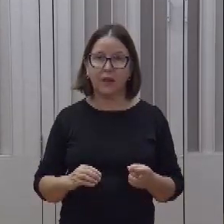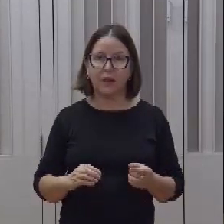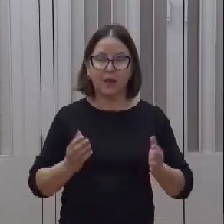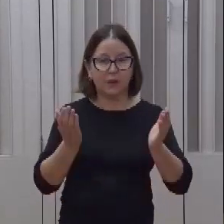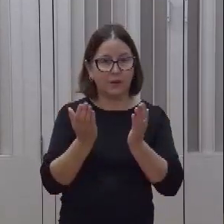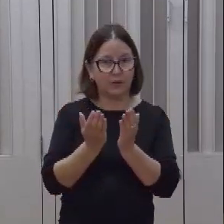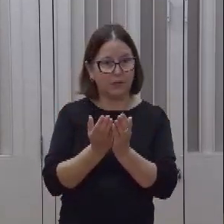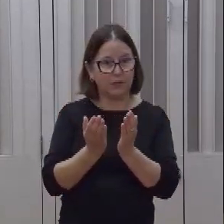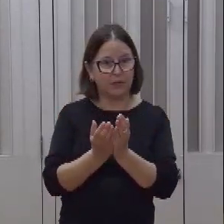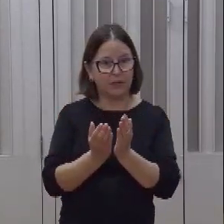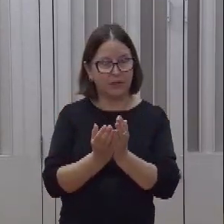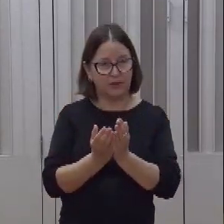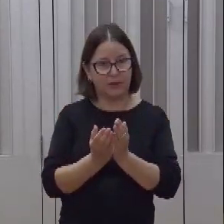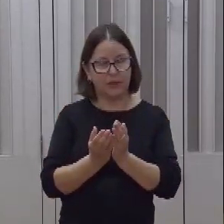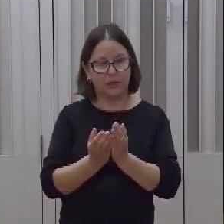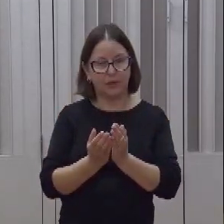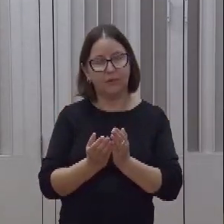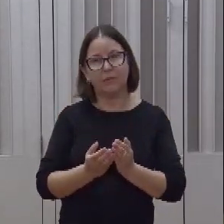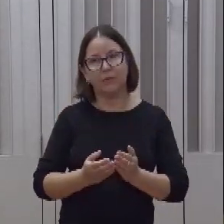humanidade.